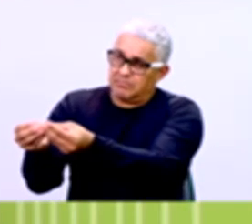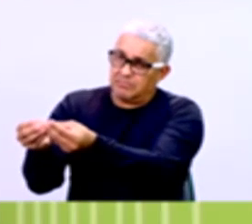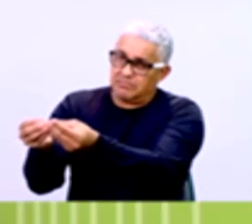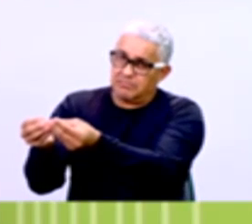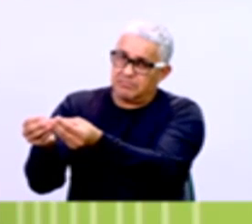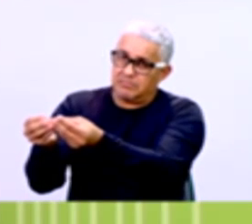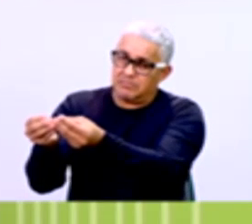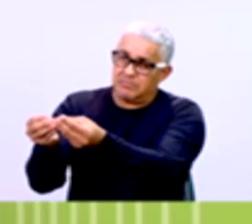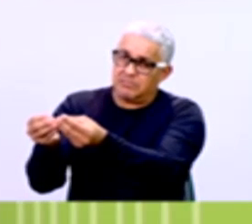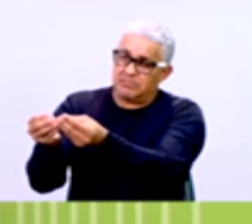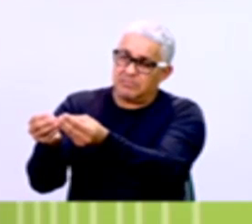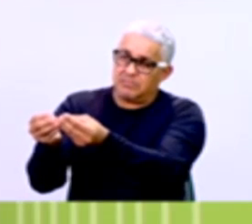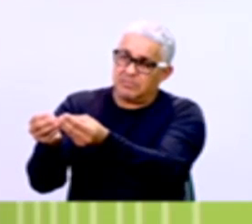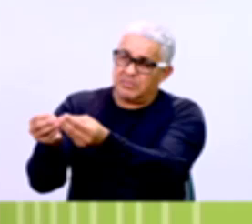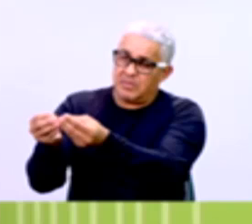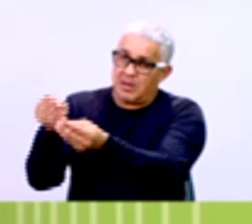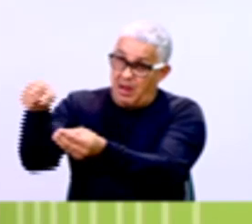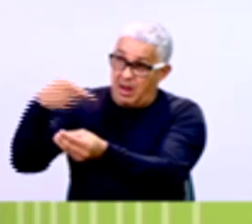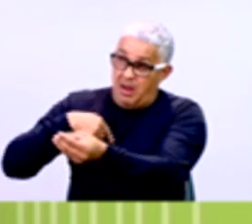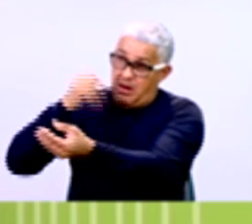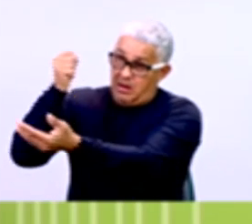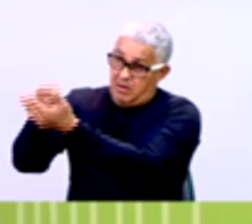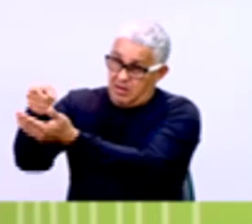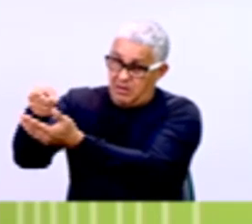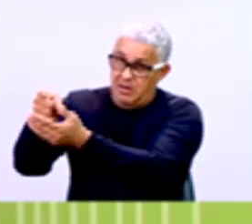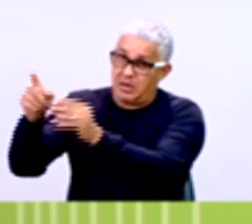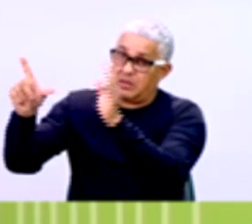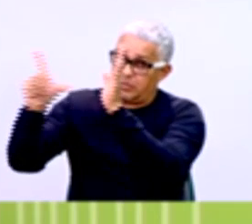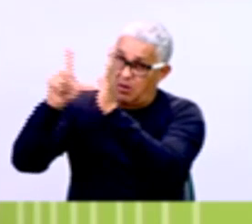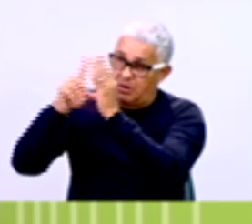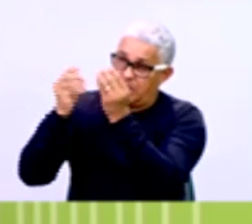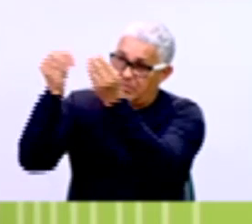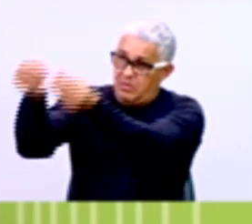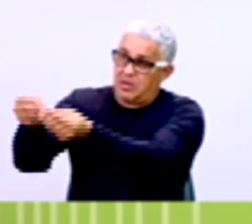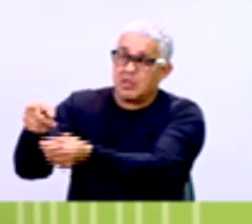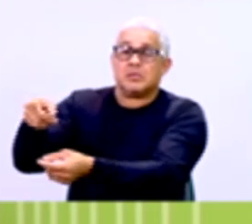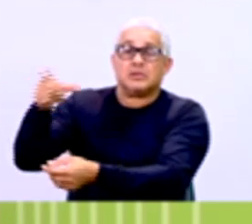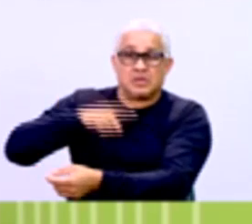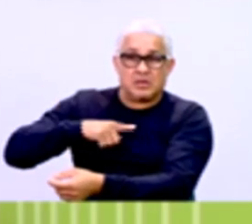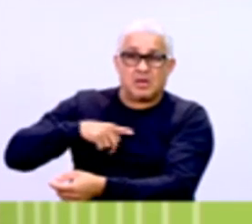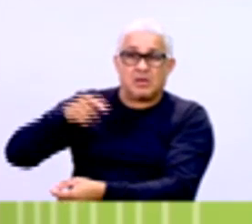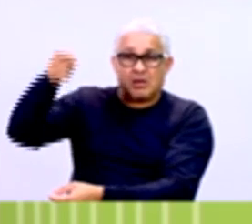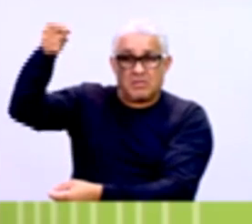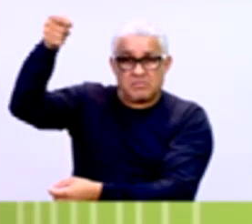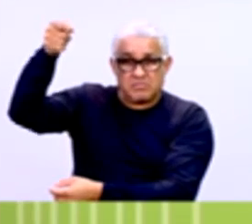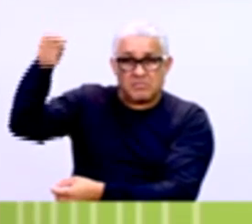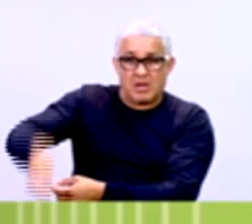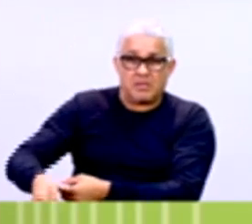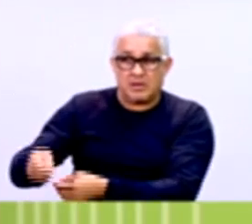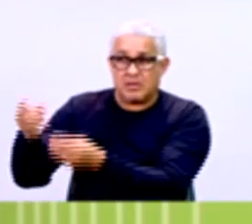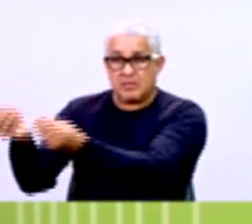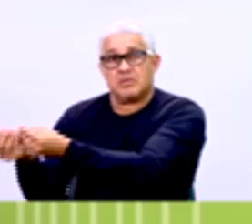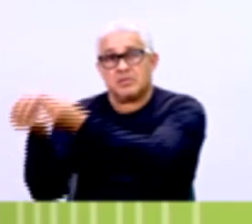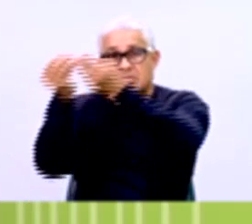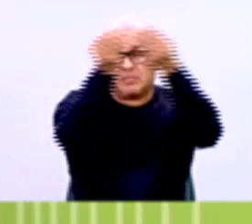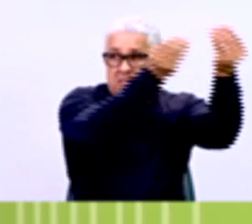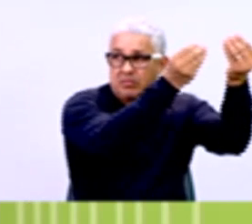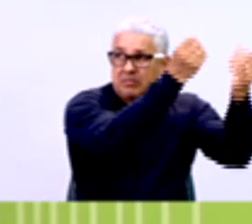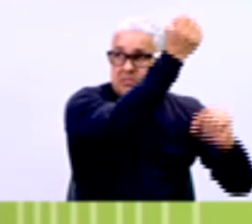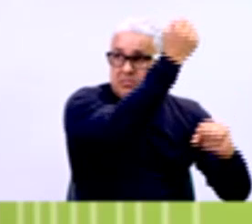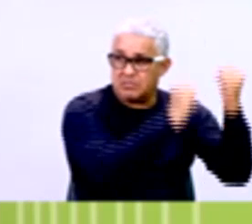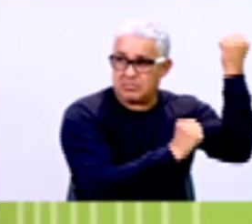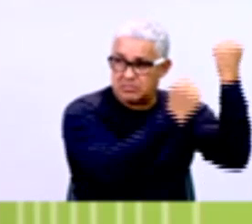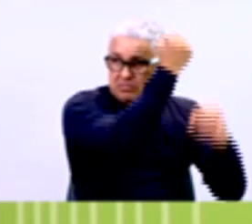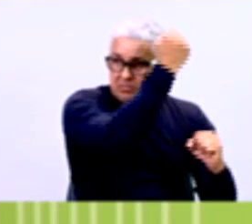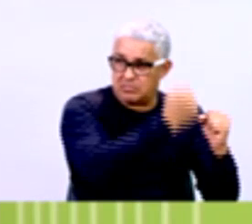até aquele local onde você comprou, né, e eles tem a obrigação de entregar aos fabricantes. Como o professor falou,